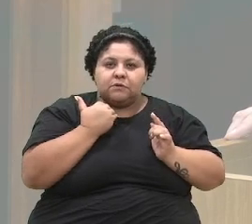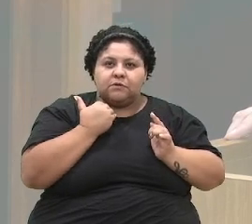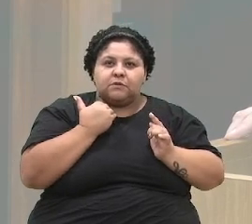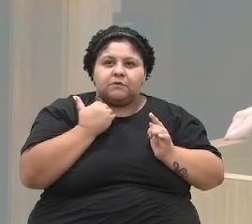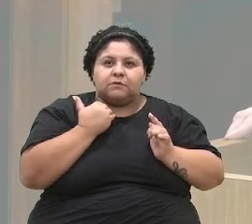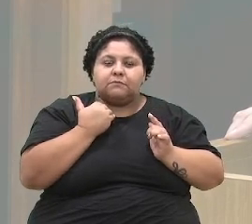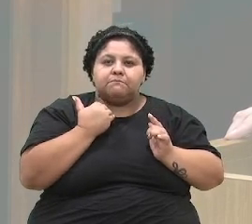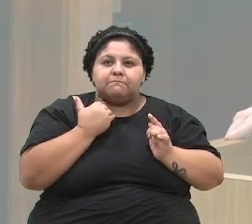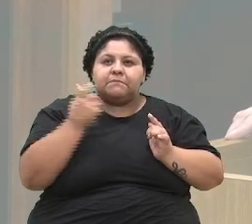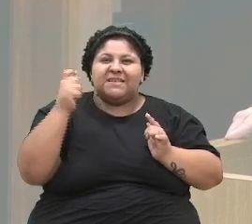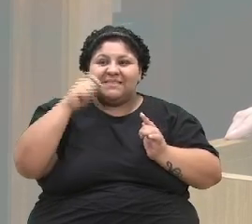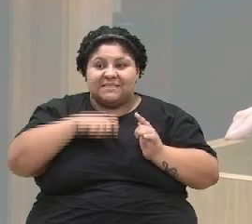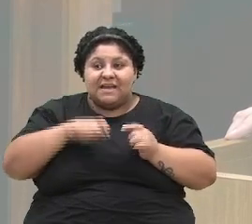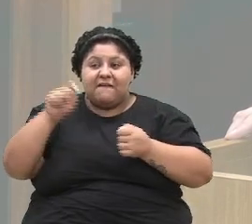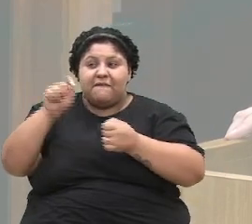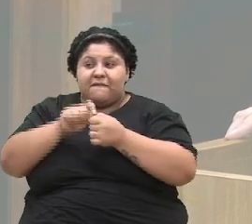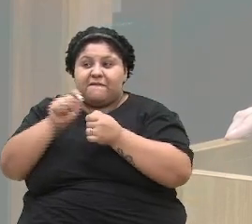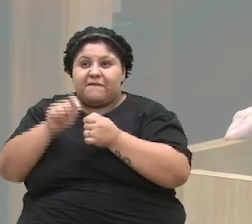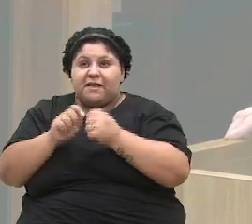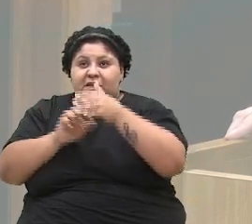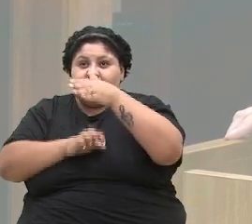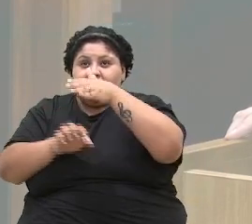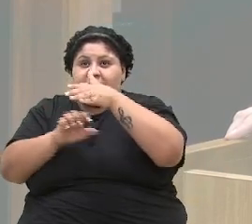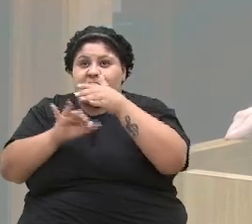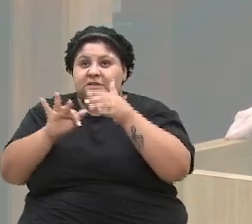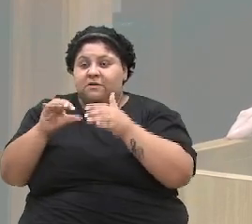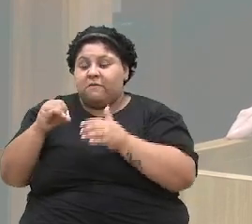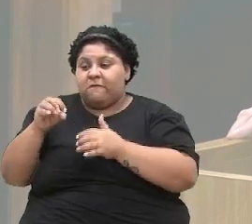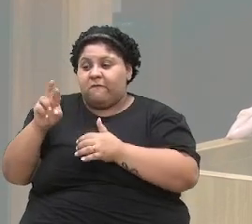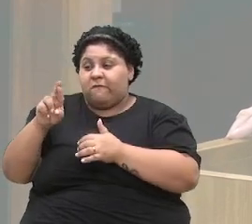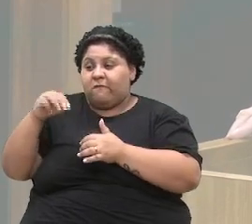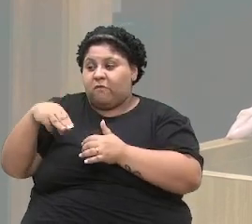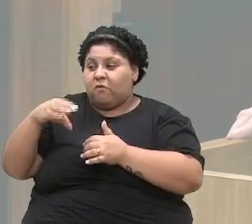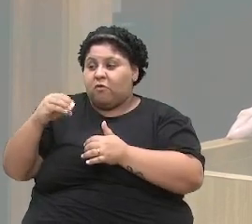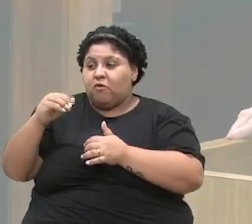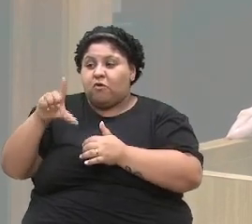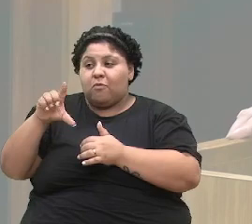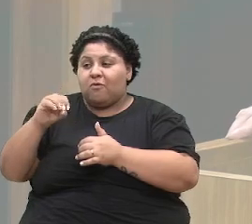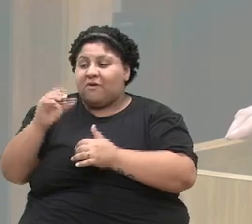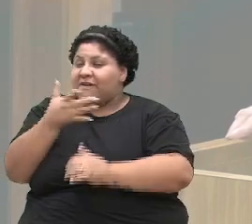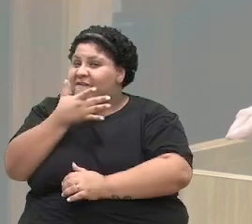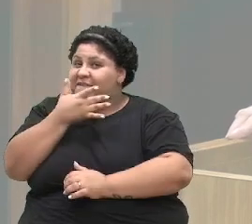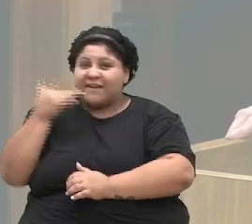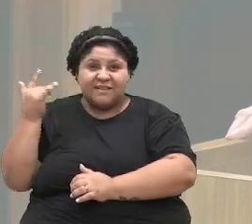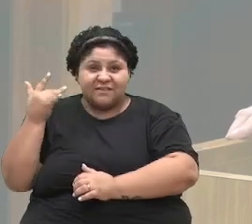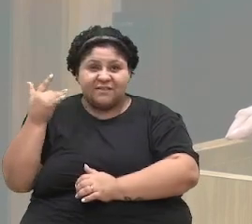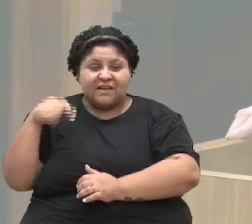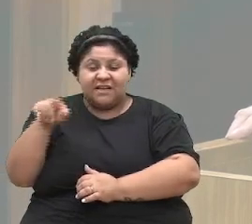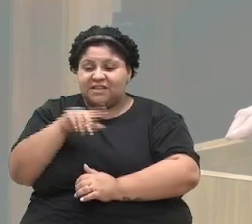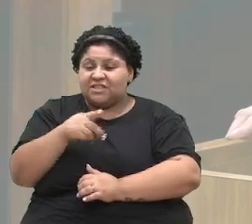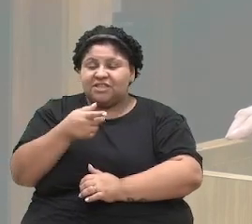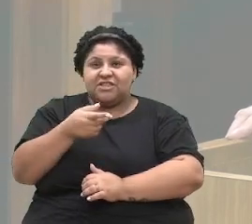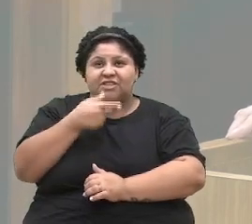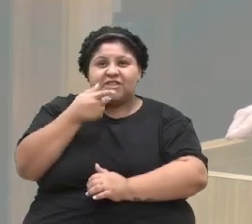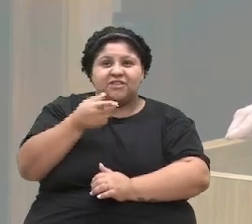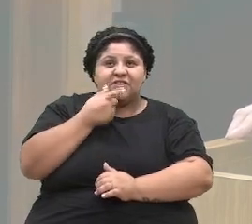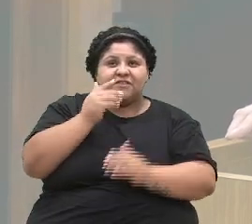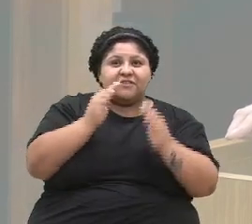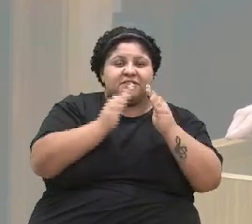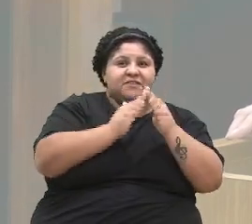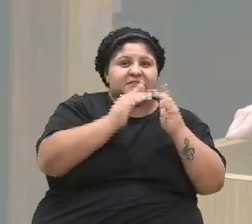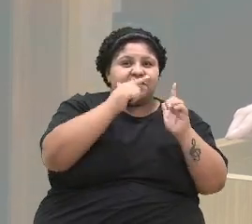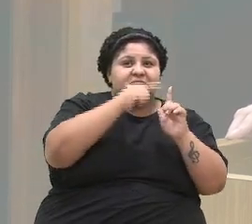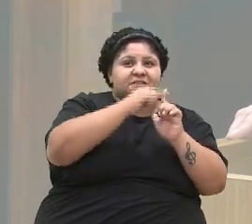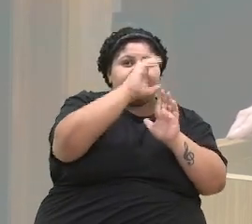empresa Fórmula. É somente isso. É bem fácil. A gente não está falando de Igreja Católica, mas eu sou